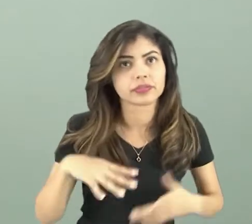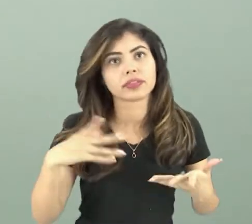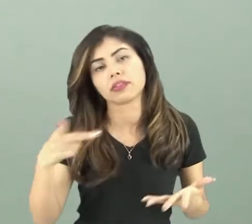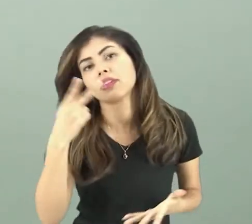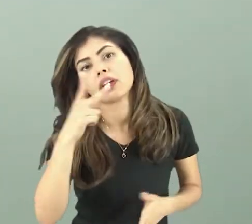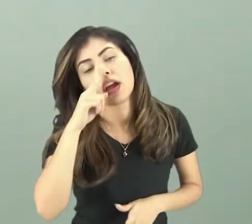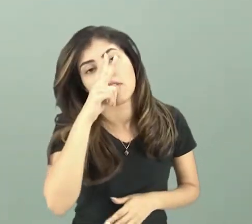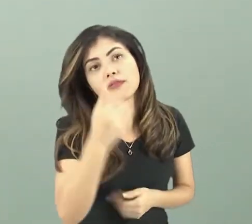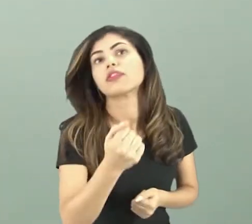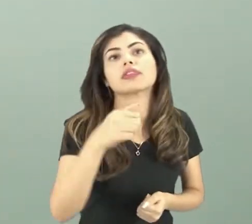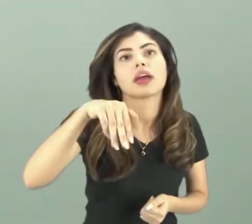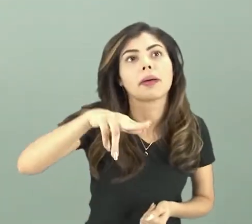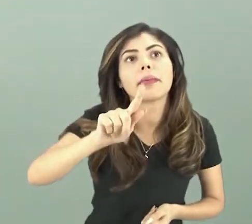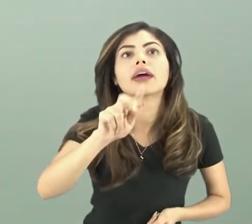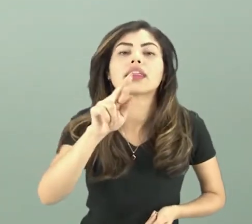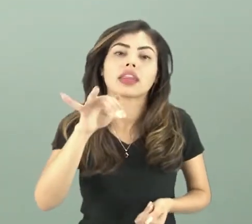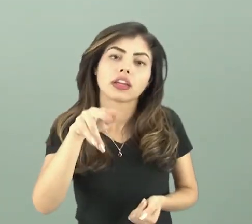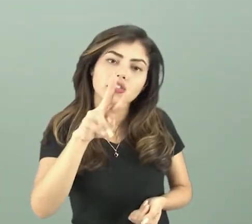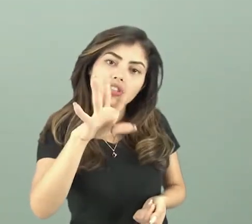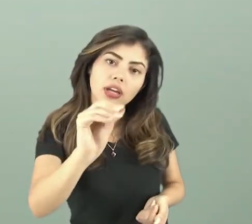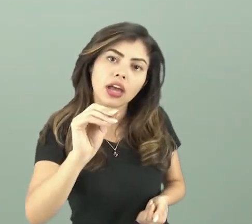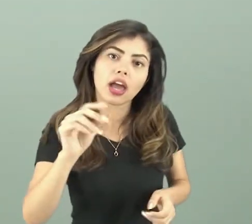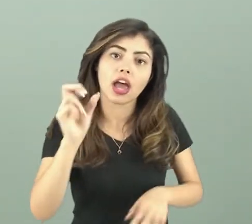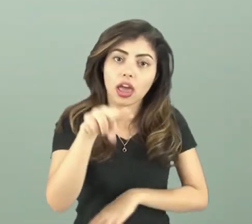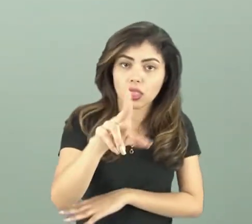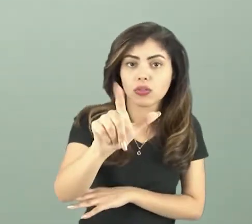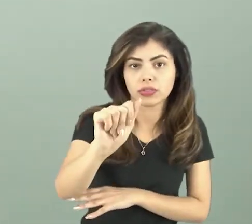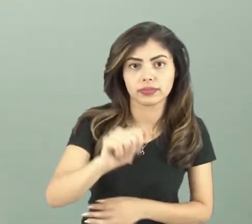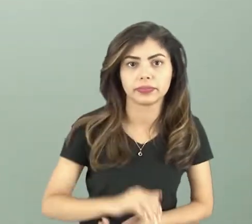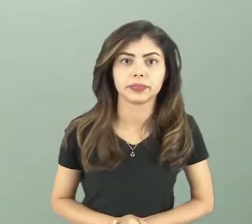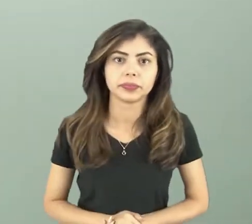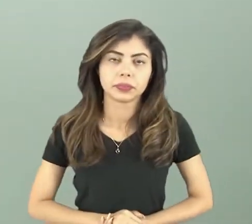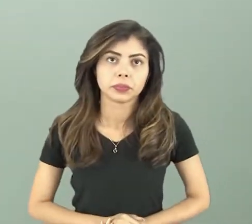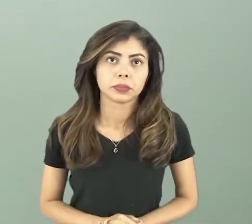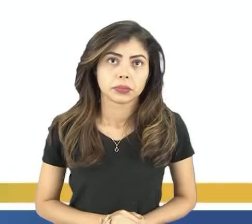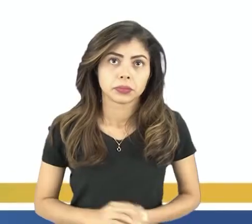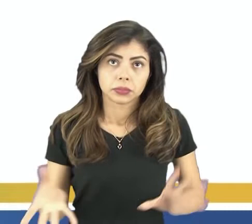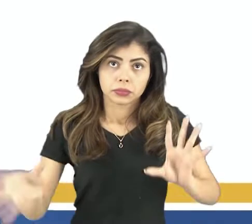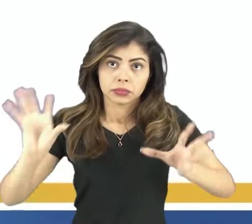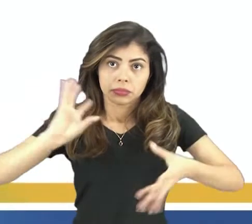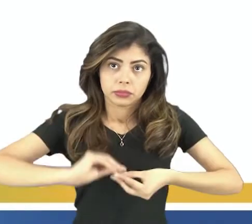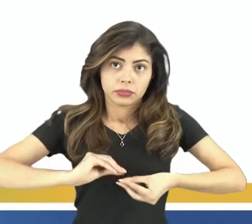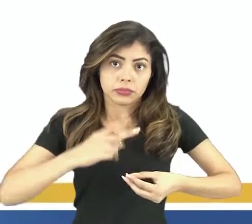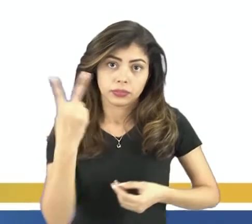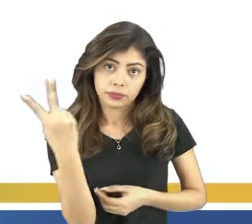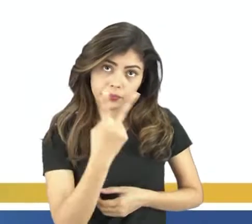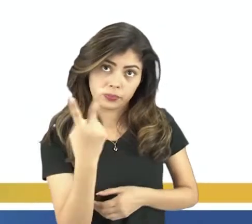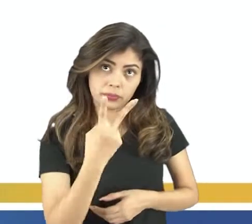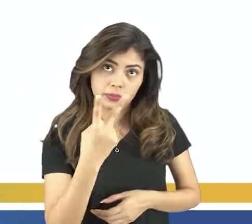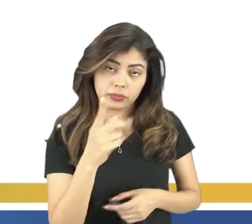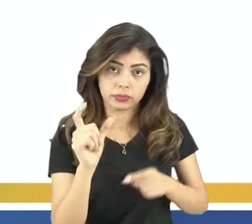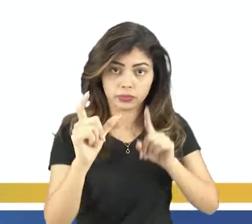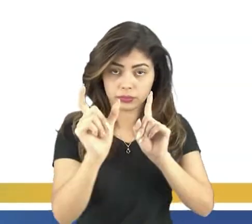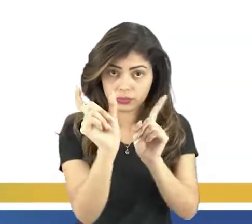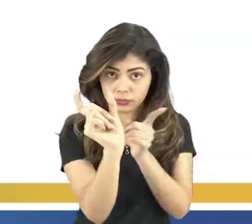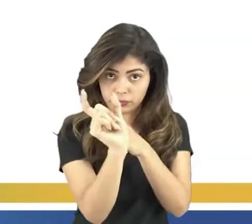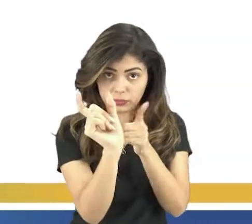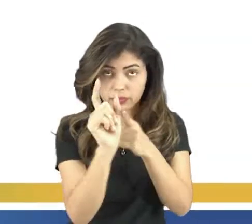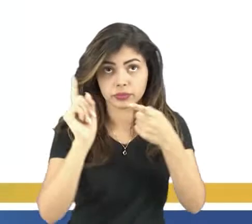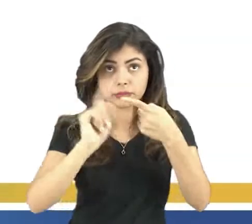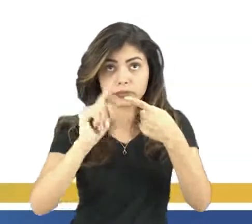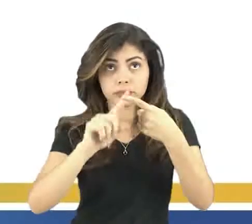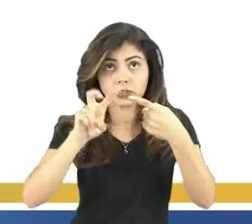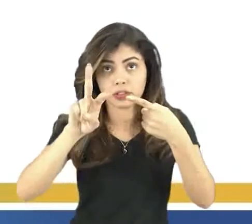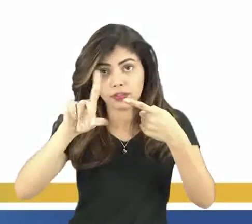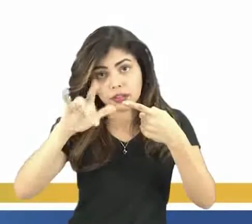dizer que a força magnética, nesse caso, é nula. Para resumir, lembra essas duas palavrinhas aí, ó. A